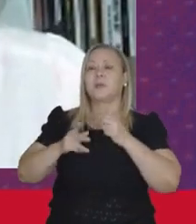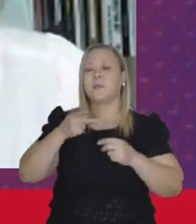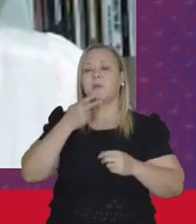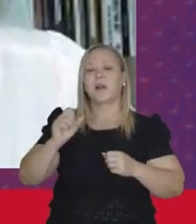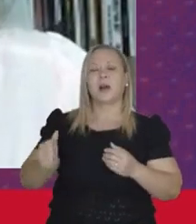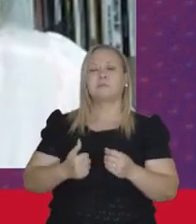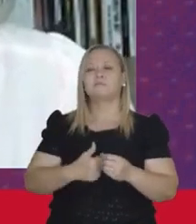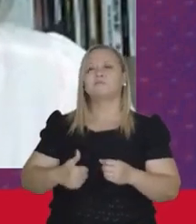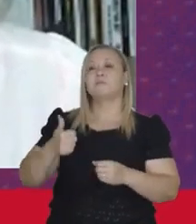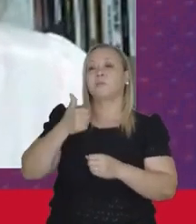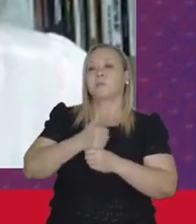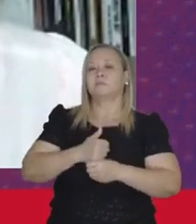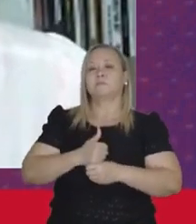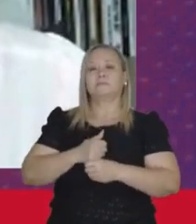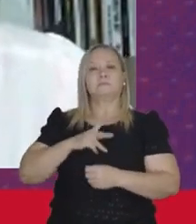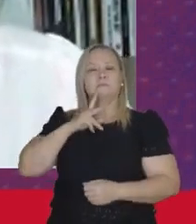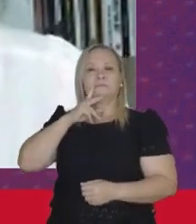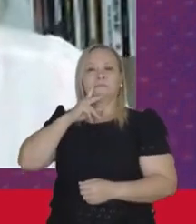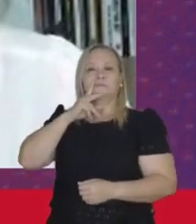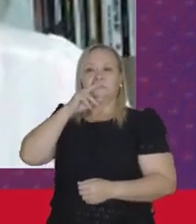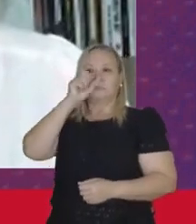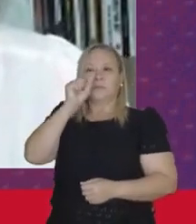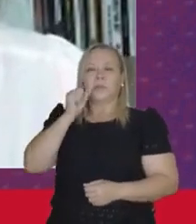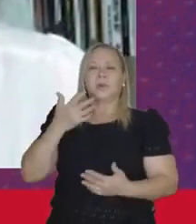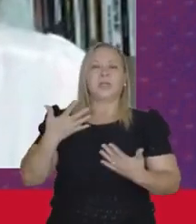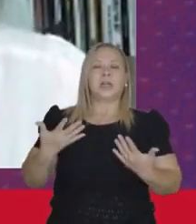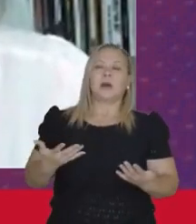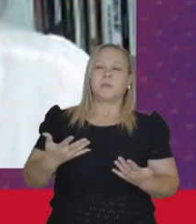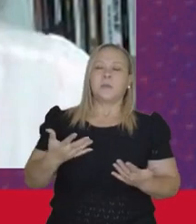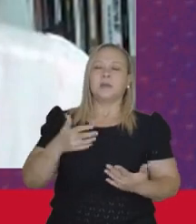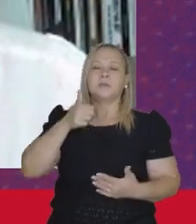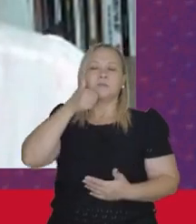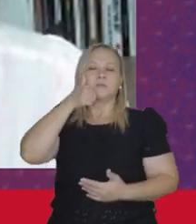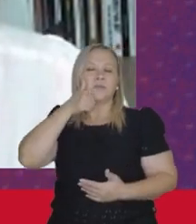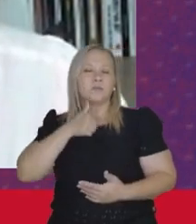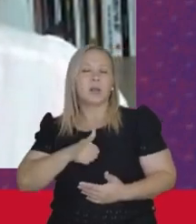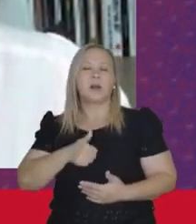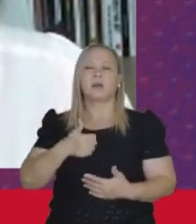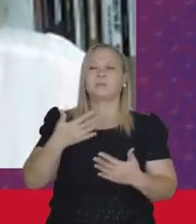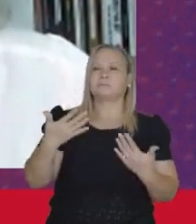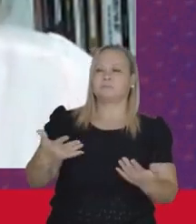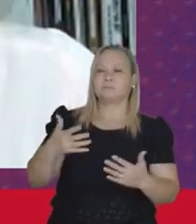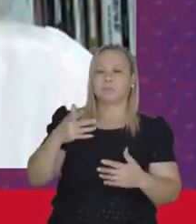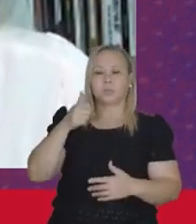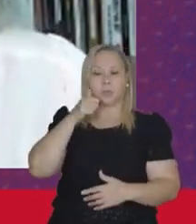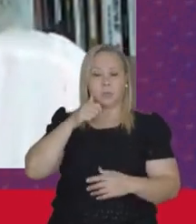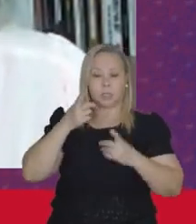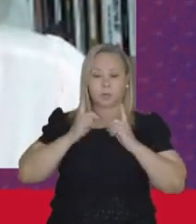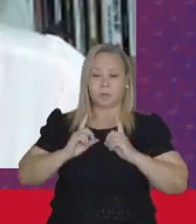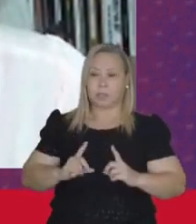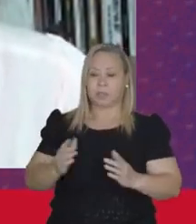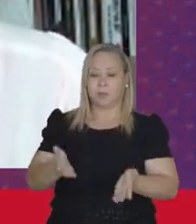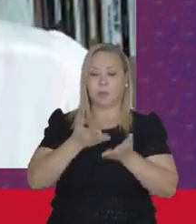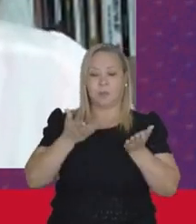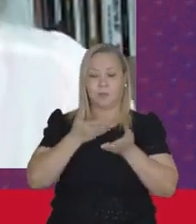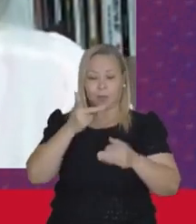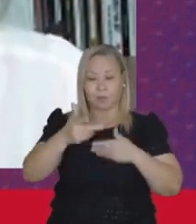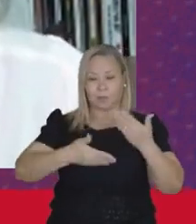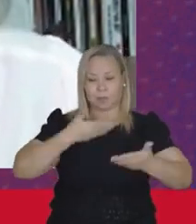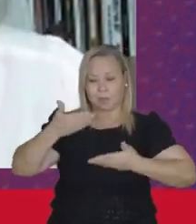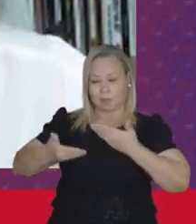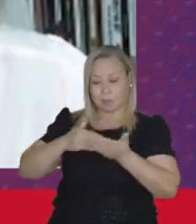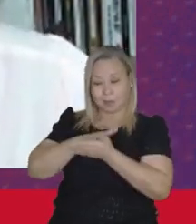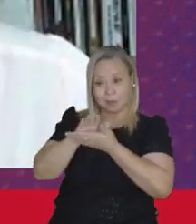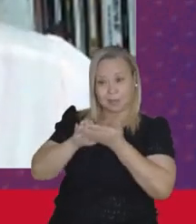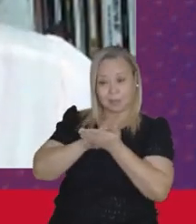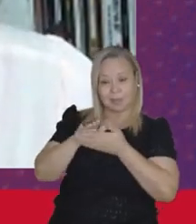empoderamento de mulheres. Nós não vamos tratar de políticas de empoderamento de mulheres, de meninas com deficiência, sem promover a sua interação, sem